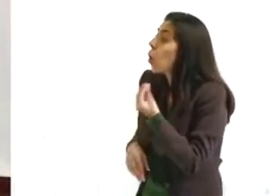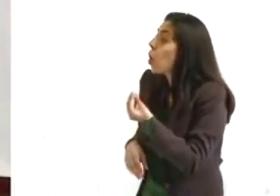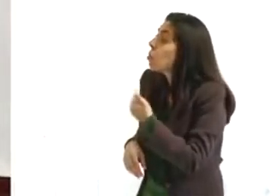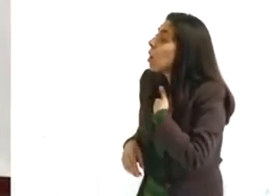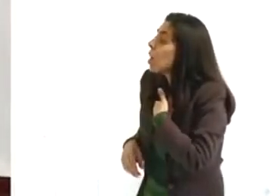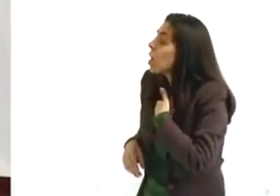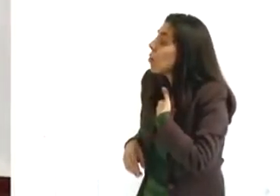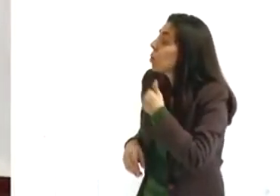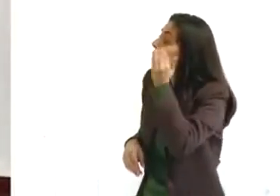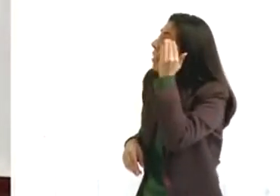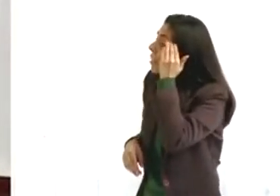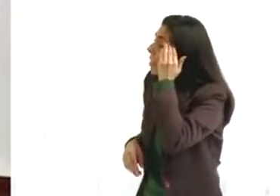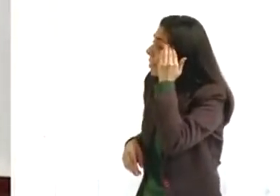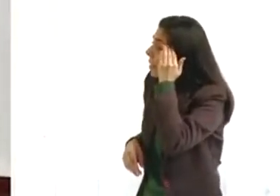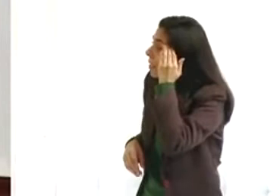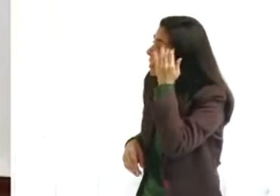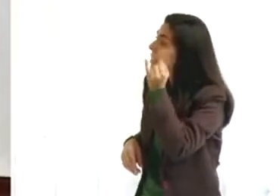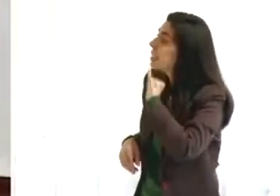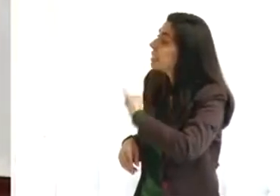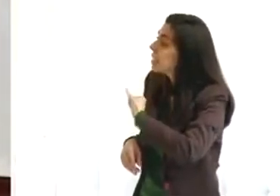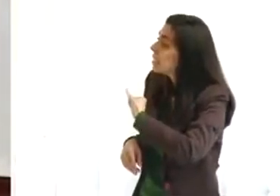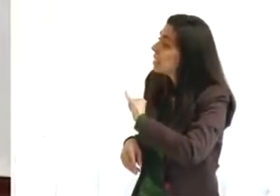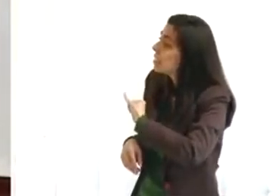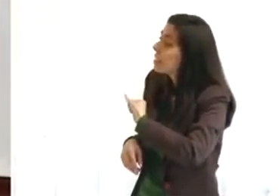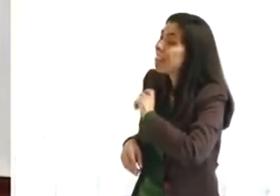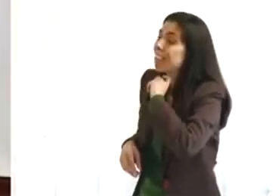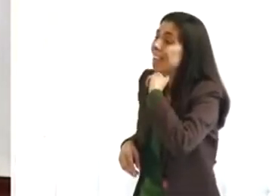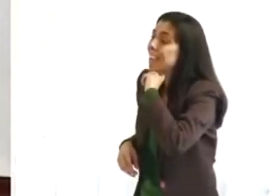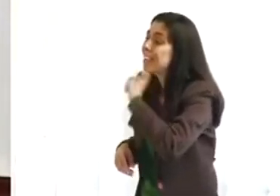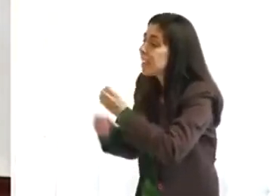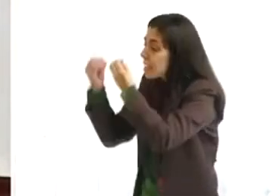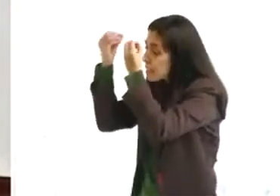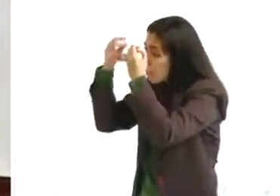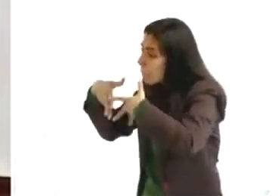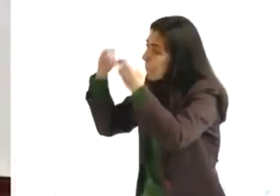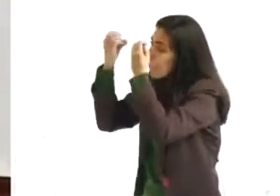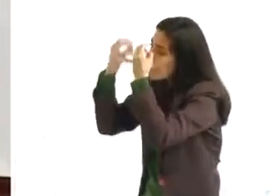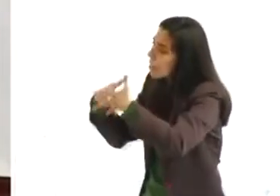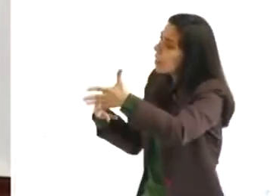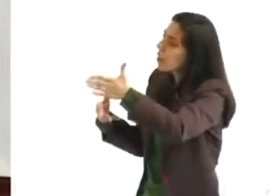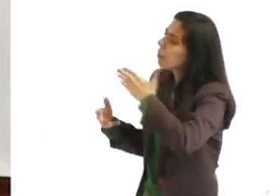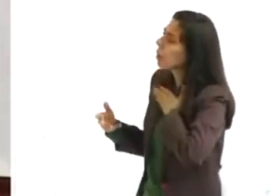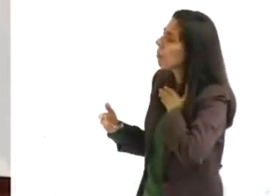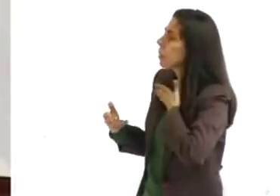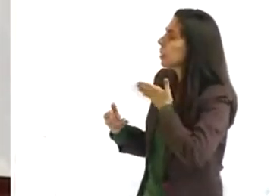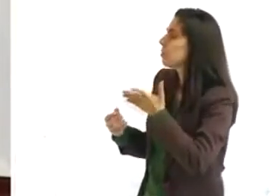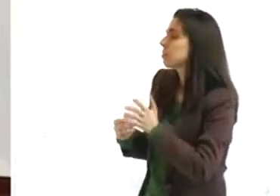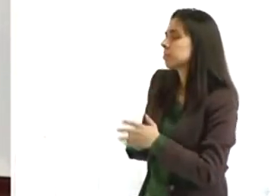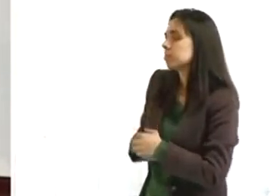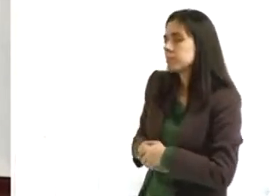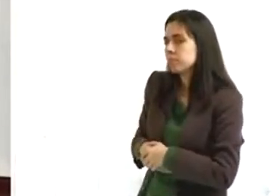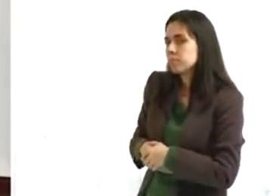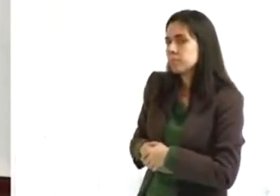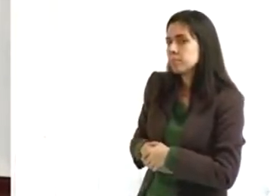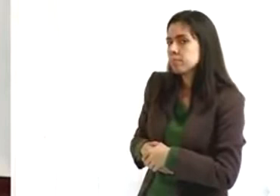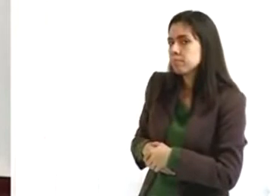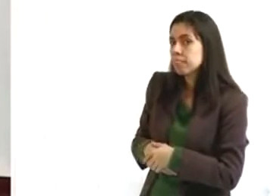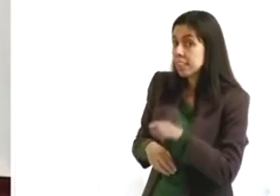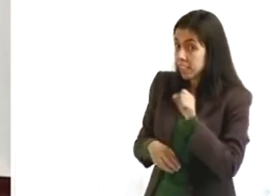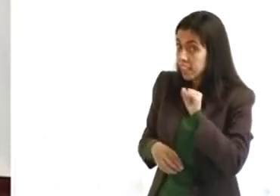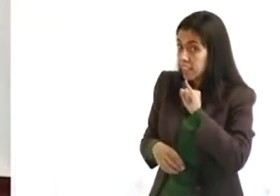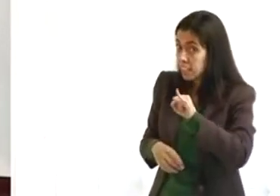que eu vou entender se ninguém não me explica? Se você estivesse no lugar de Filipe naquela hora e entendesse